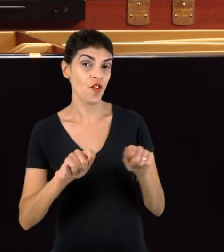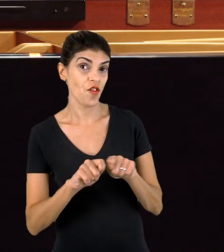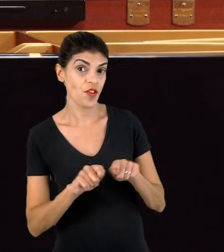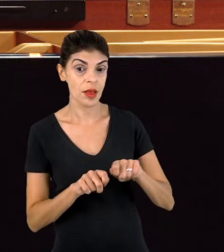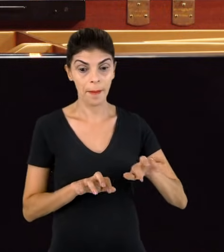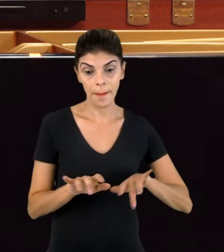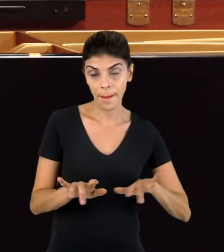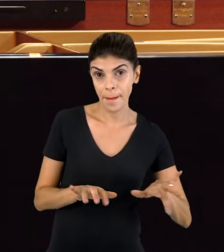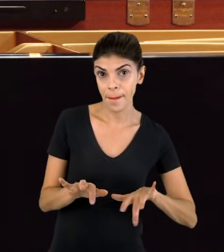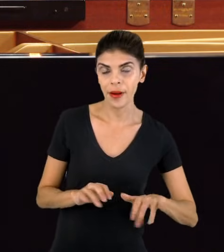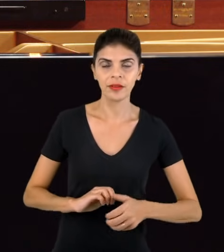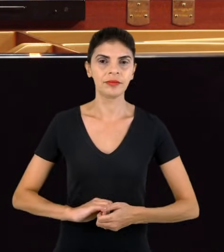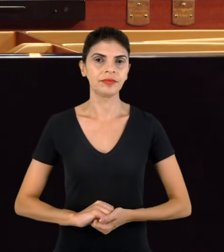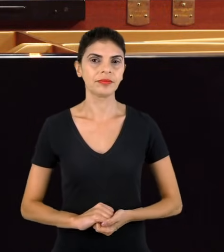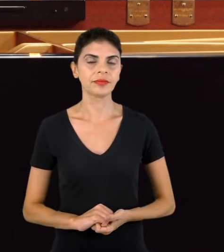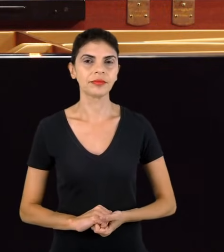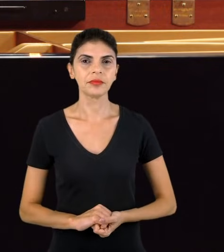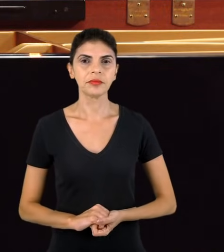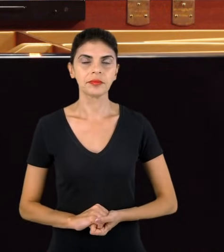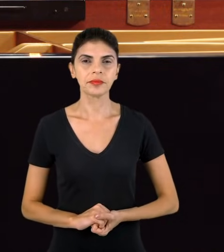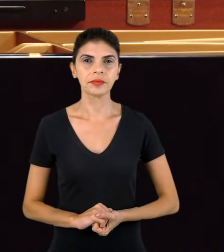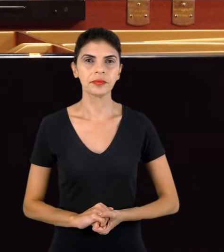Vou fazer.